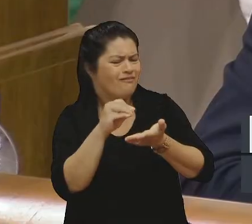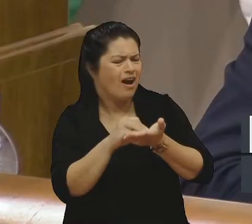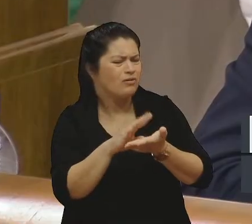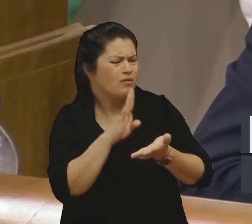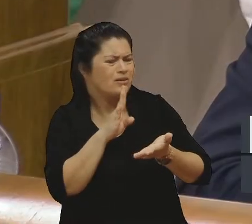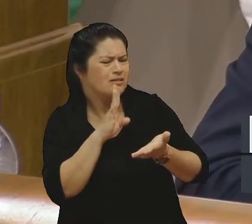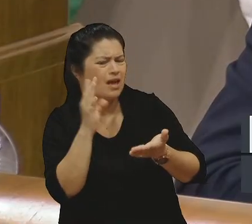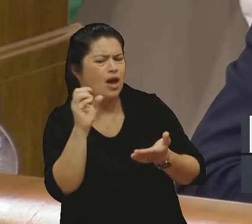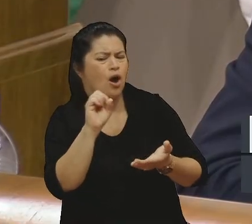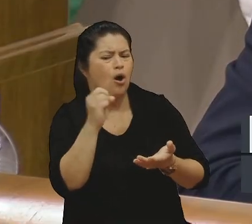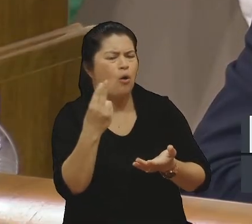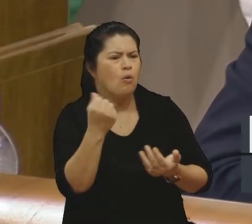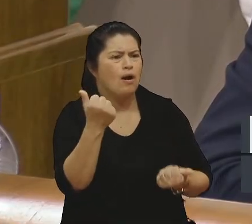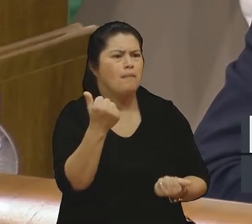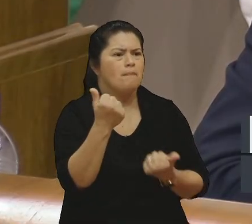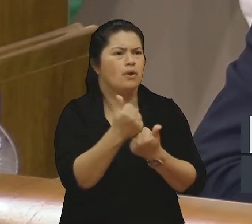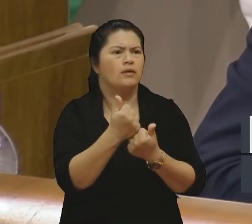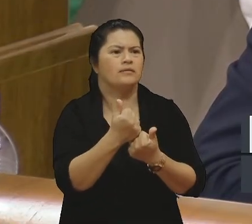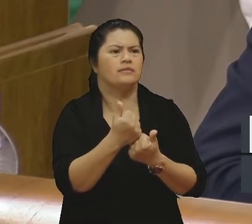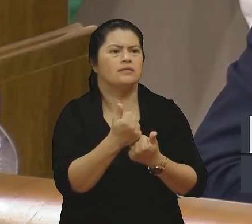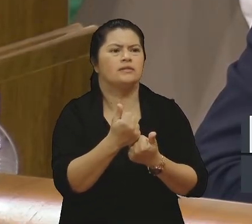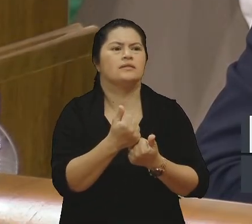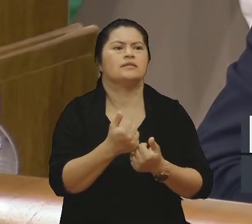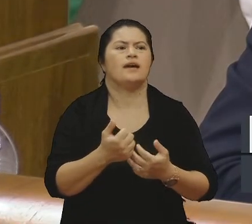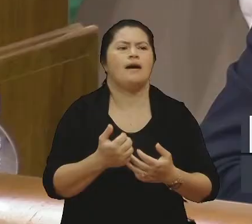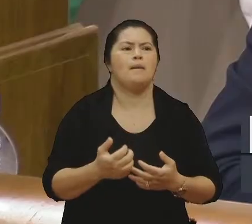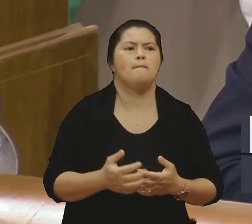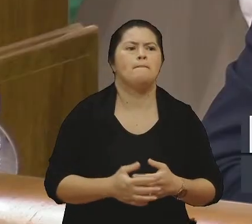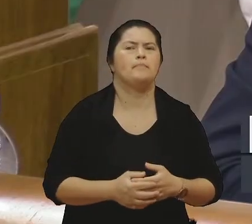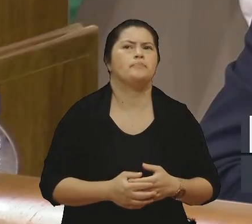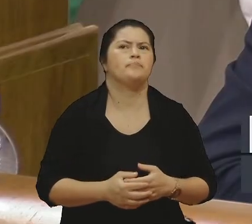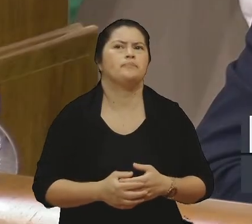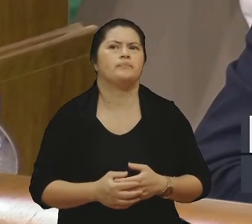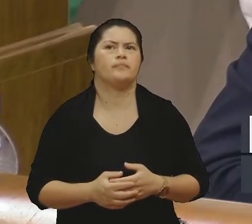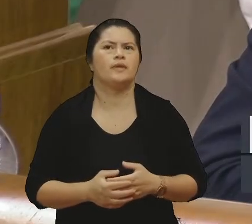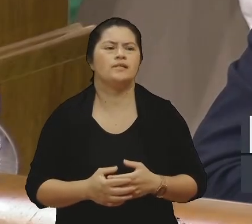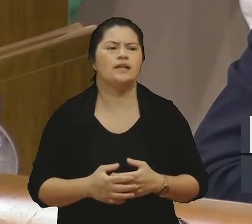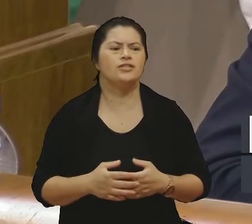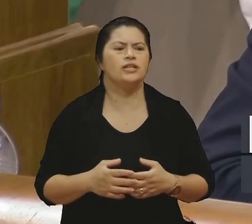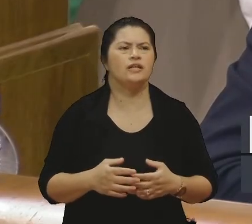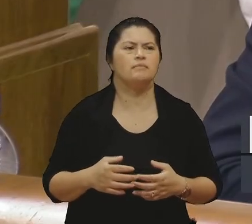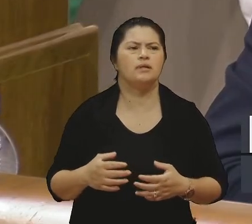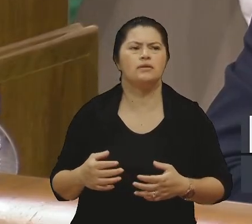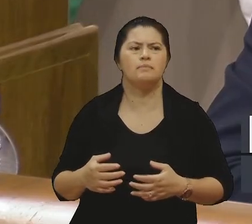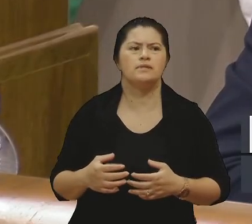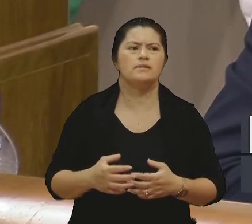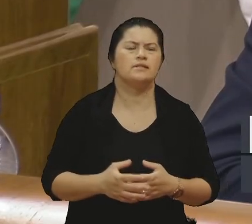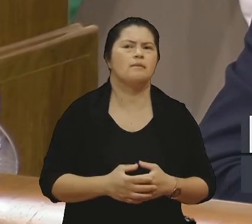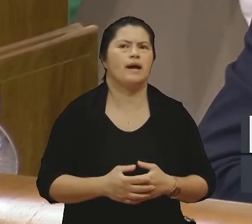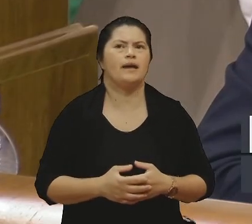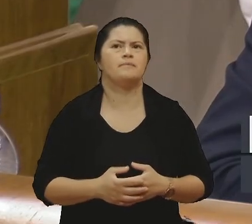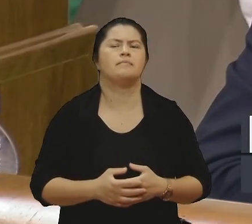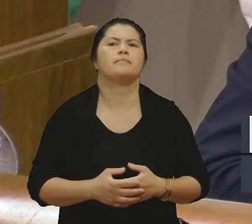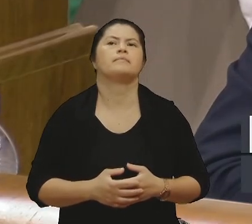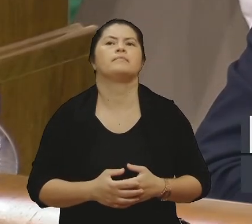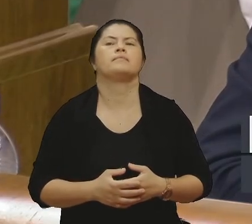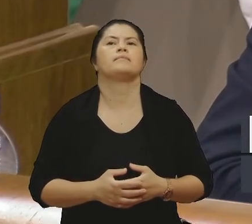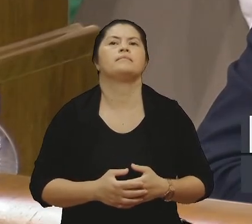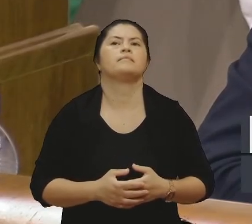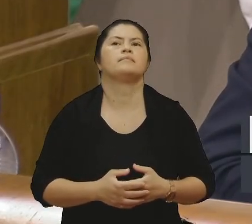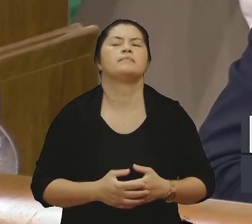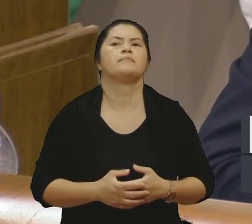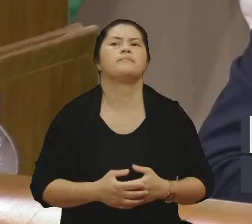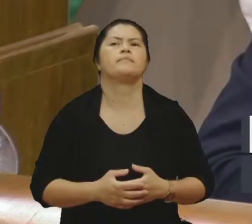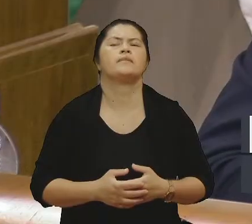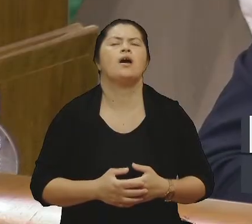comentar apoio. Então, tudo que está ao alcance das entidades que aqui estão, né, que a gente possa levar o conhecimento para